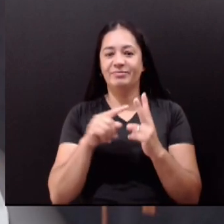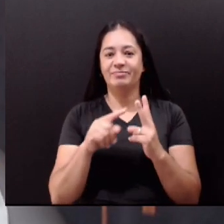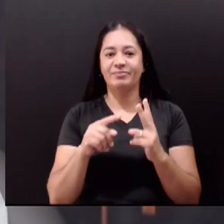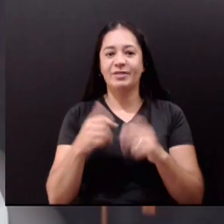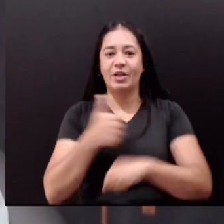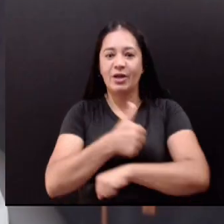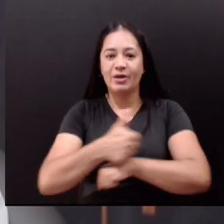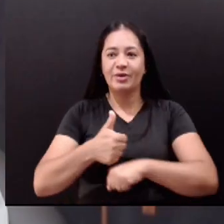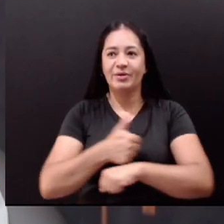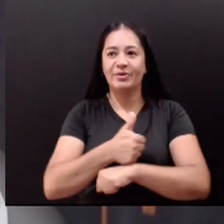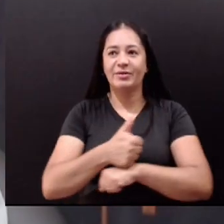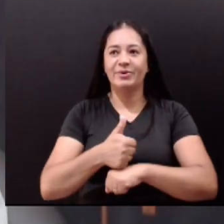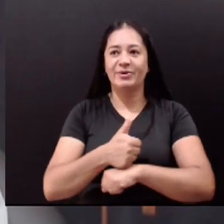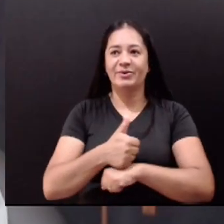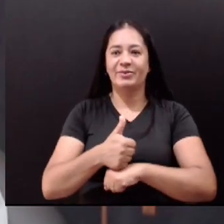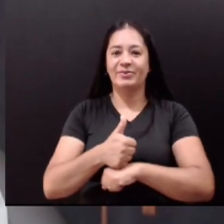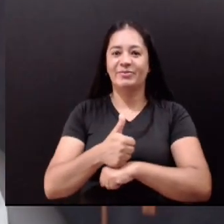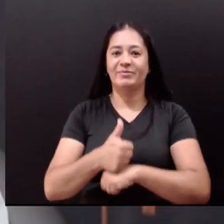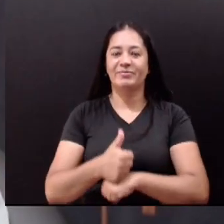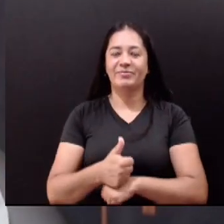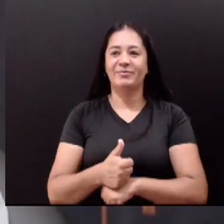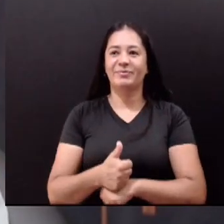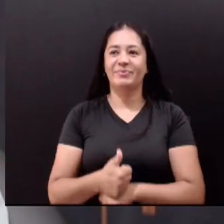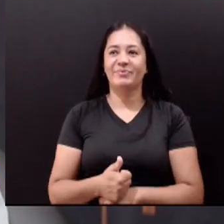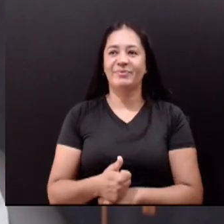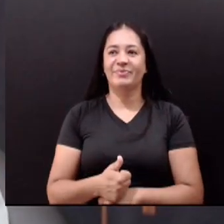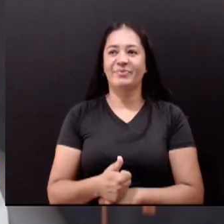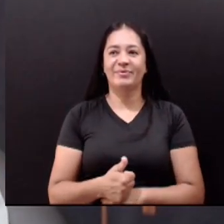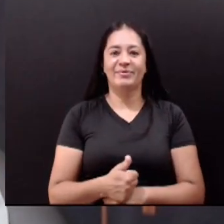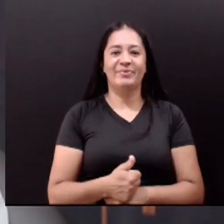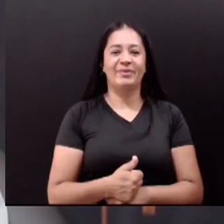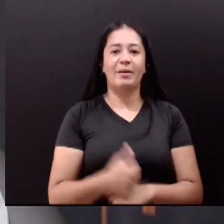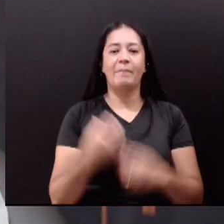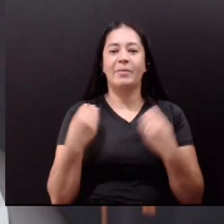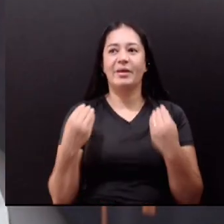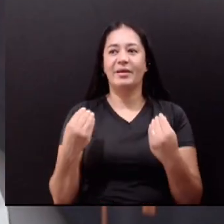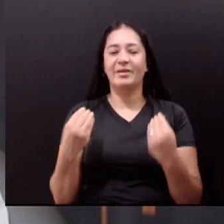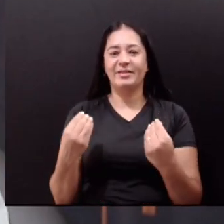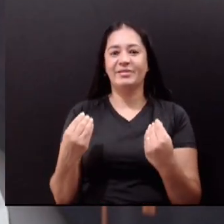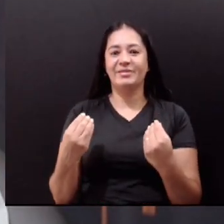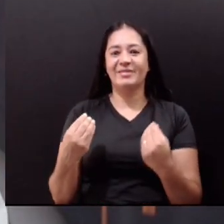gerações, eh, para que situações como essas